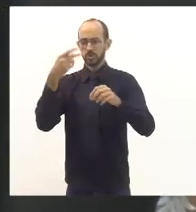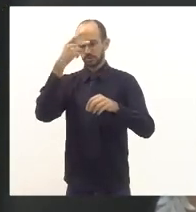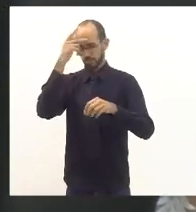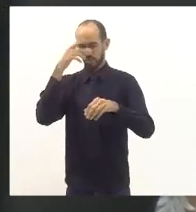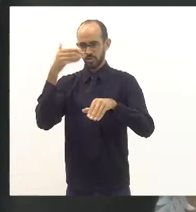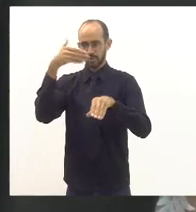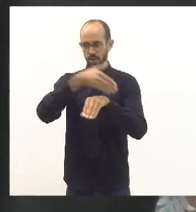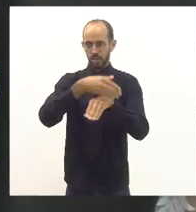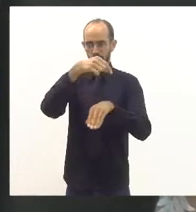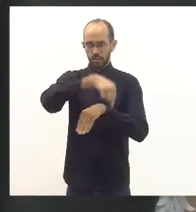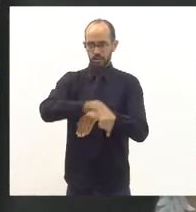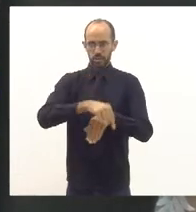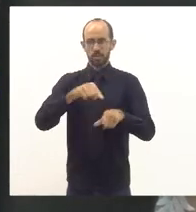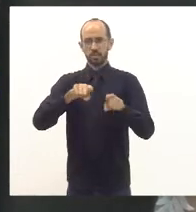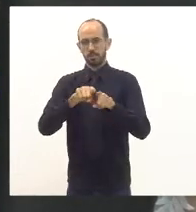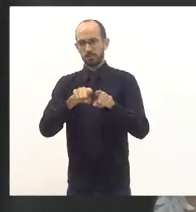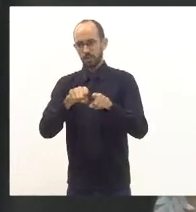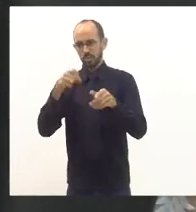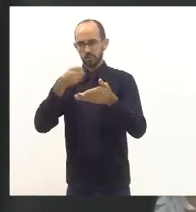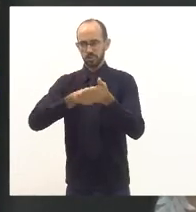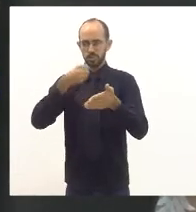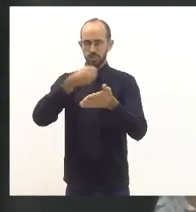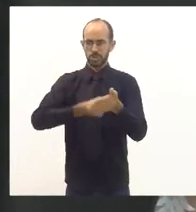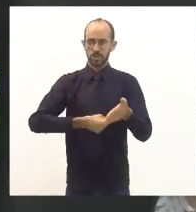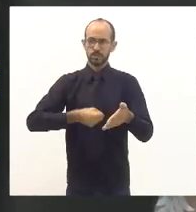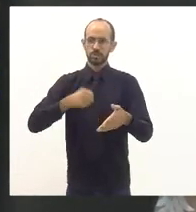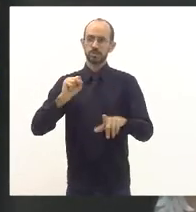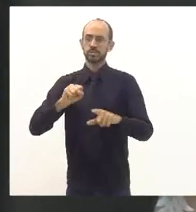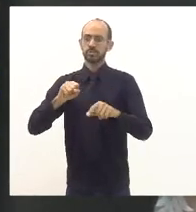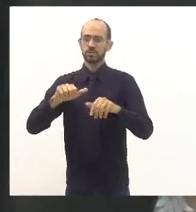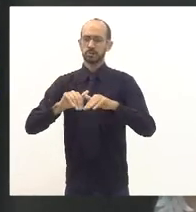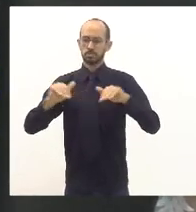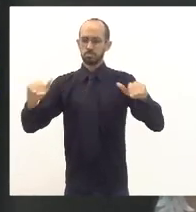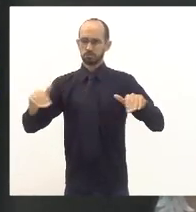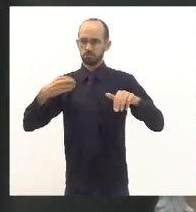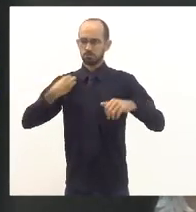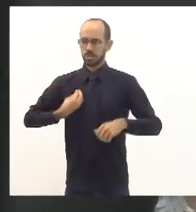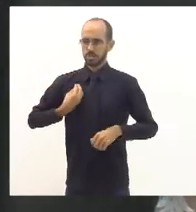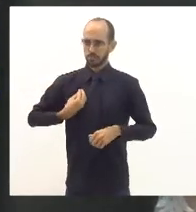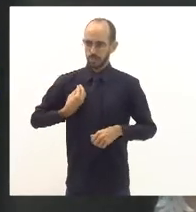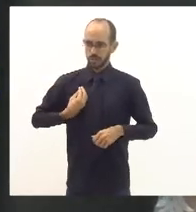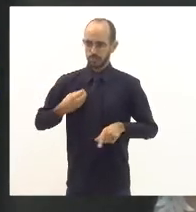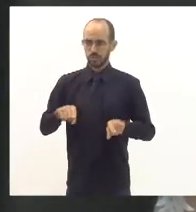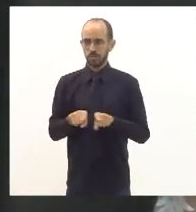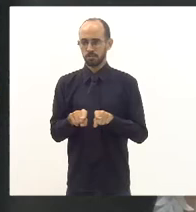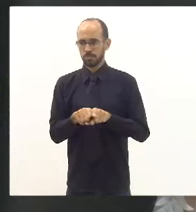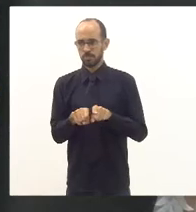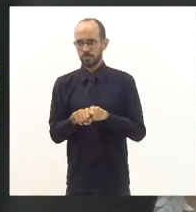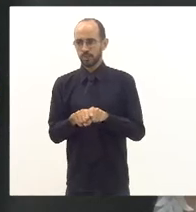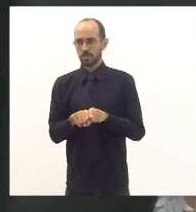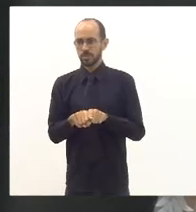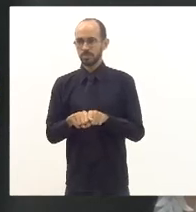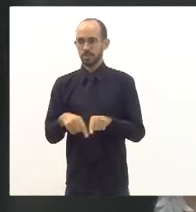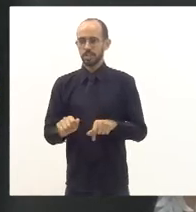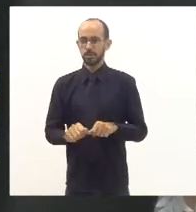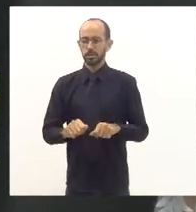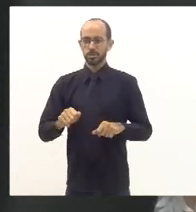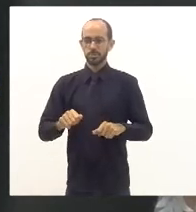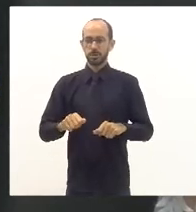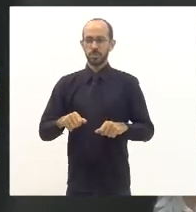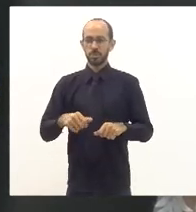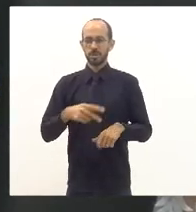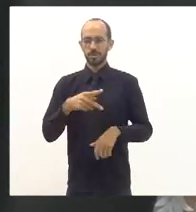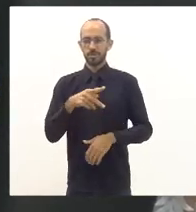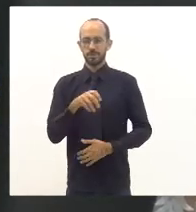aqui e também os militantes que fizeram parte, né, da mesa e também do programa, né? E aí eu trago aqui a querida Patrícia,